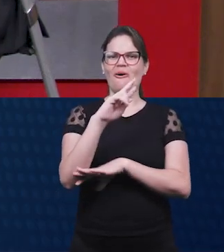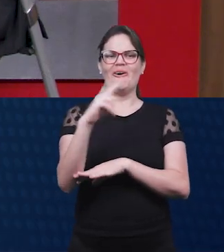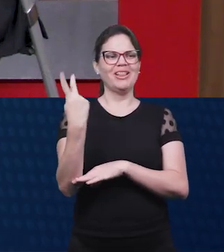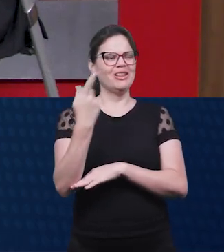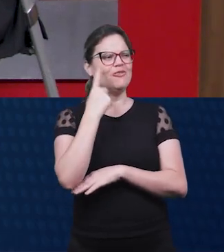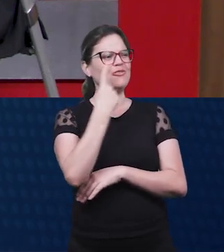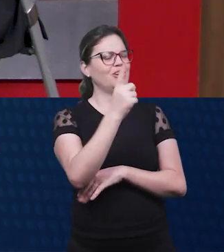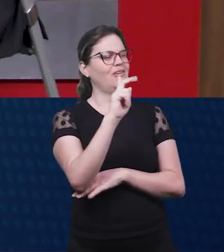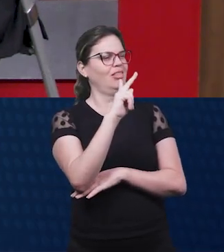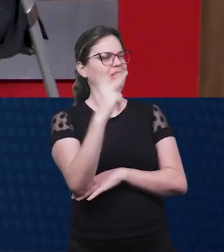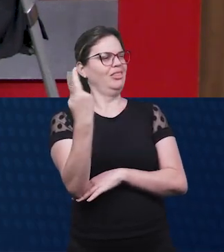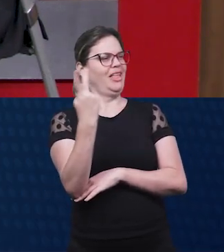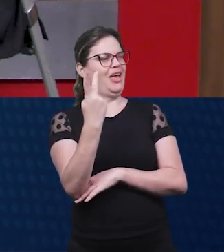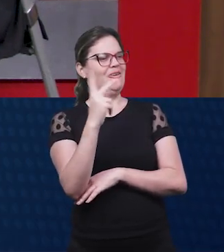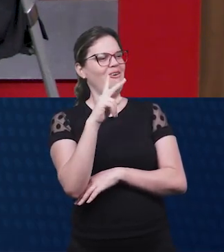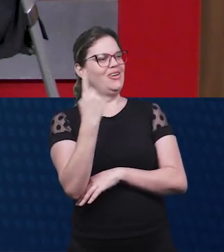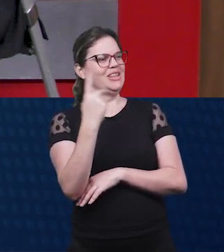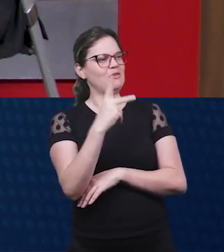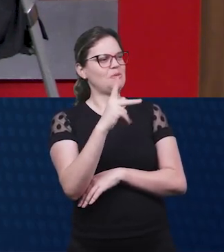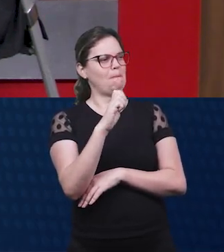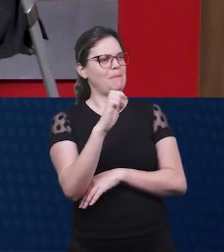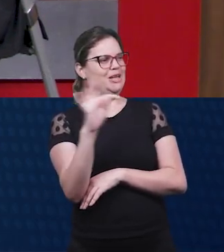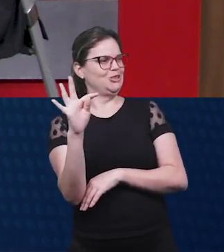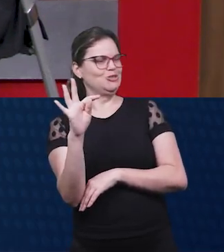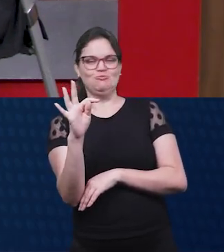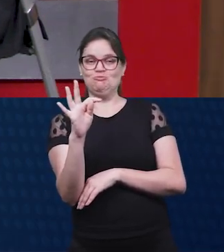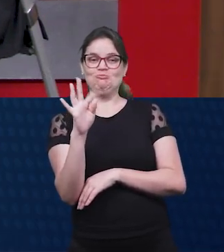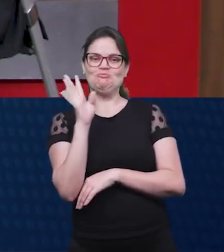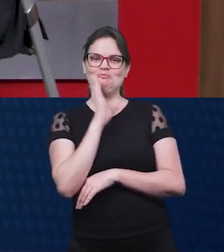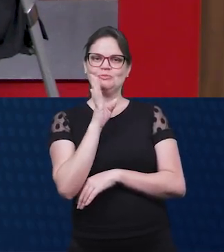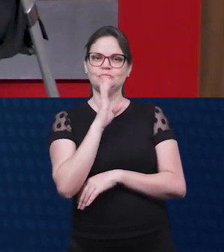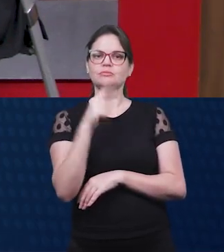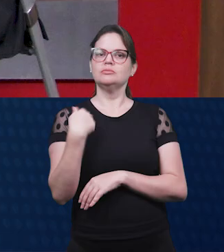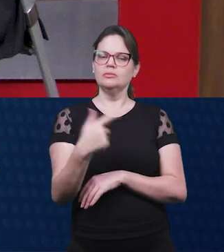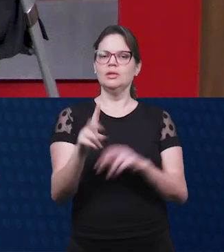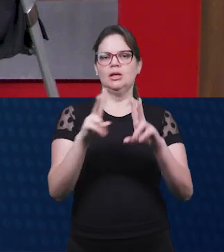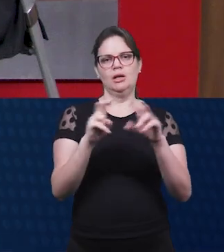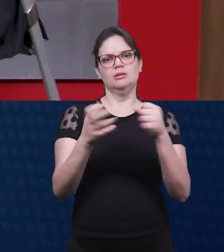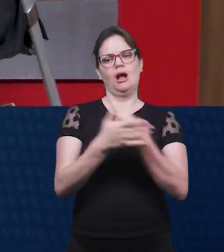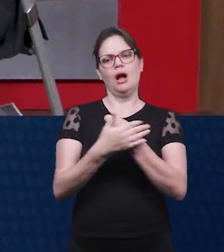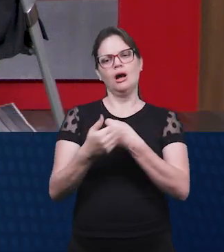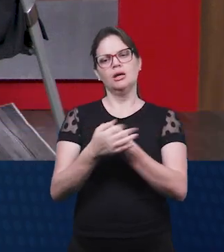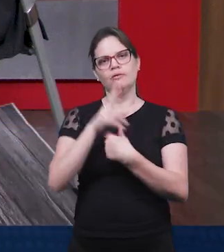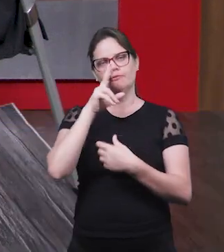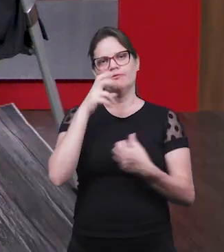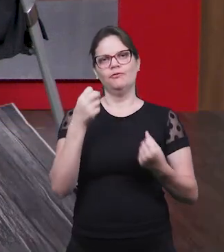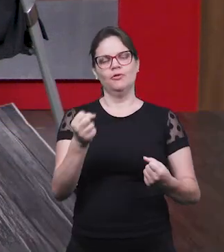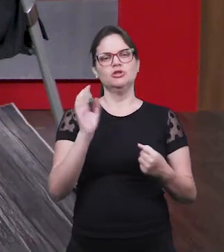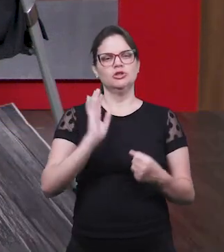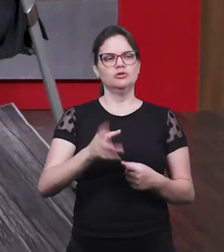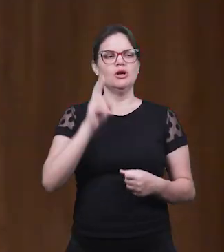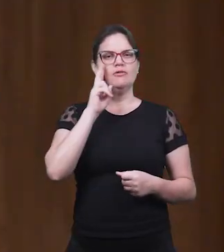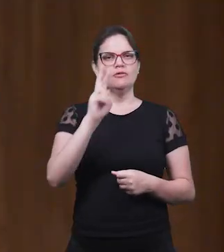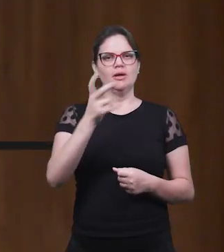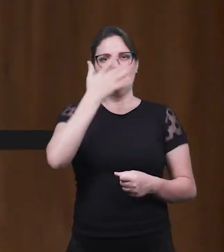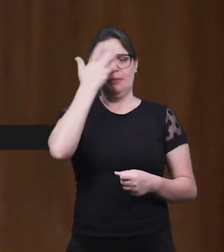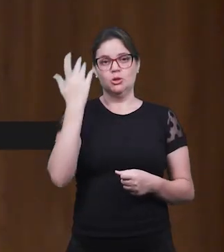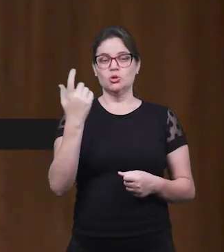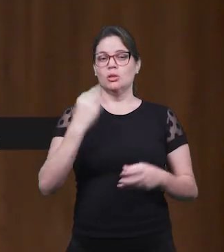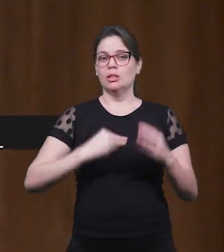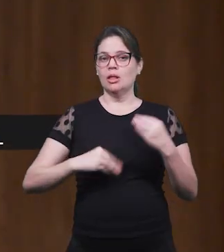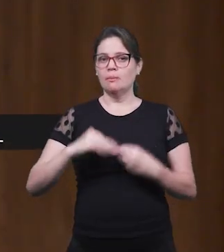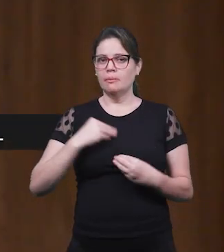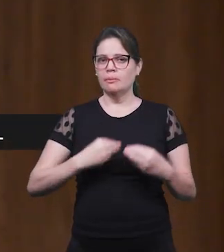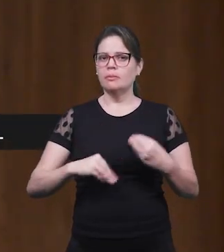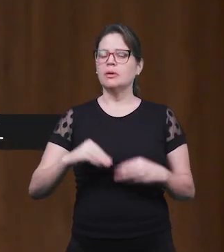hotel de pet, né? É muito interessante. E essa parte afetiva é muito forte, né? Muito. Eu já vi pessoas passar de